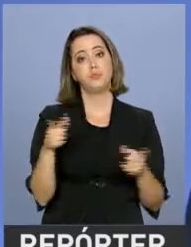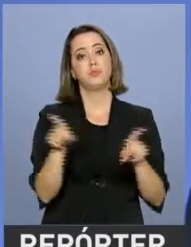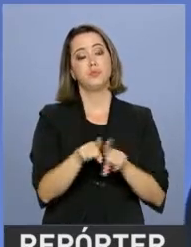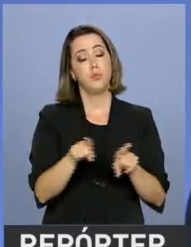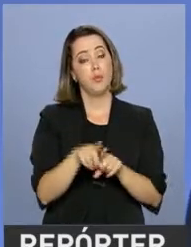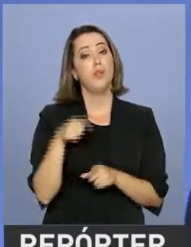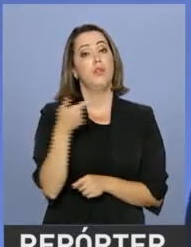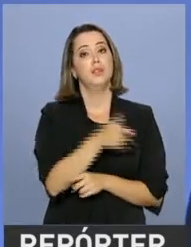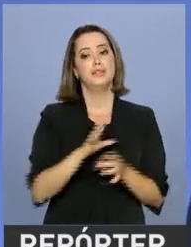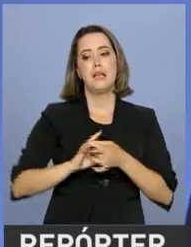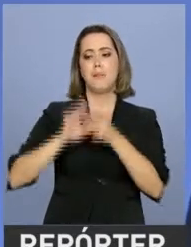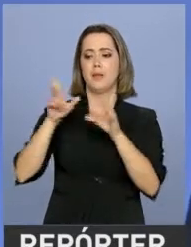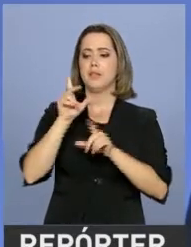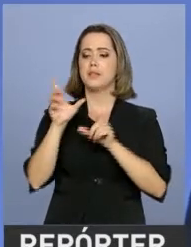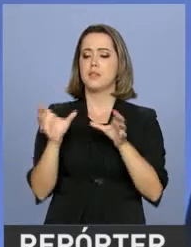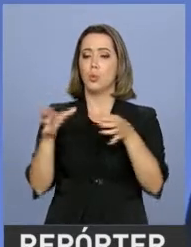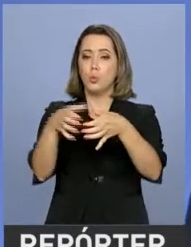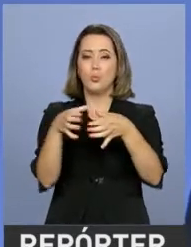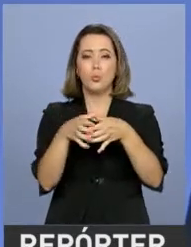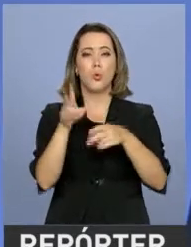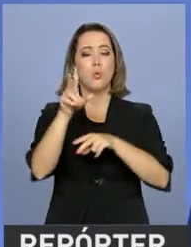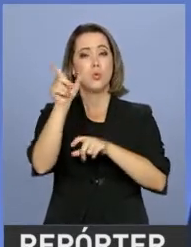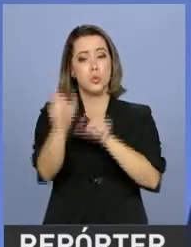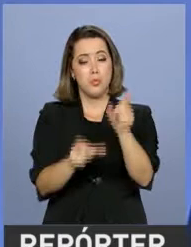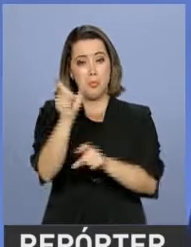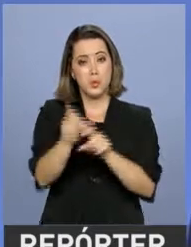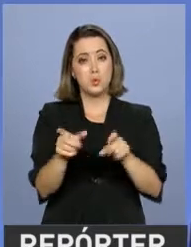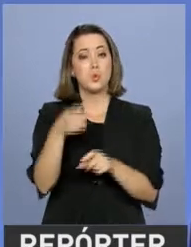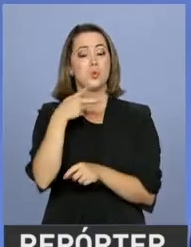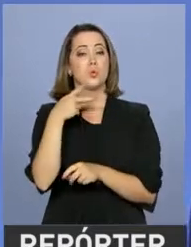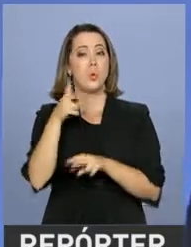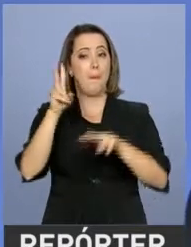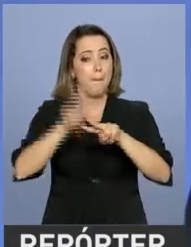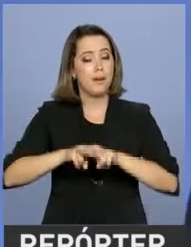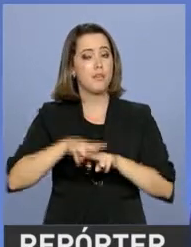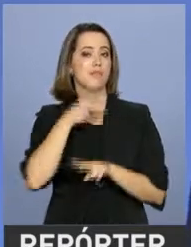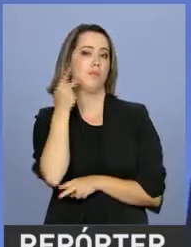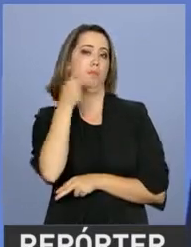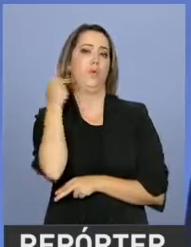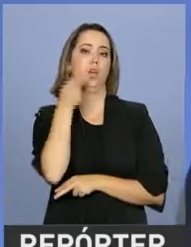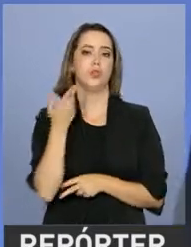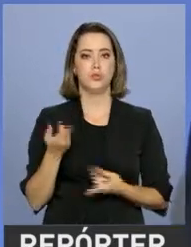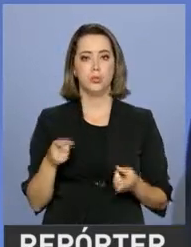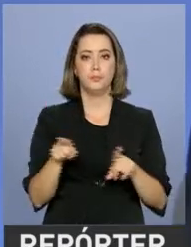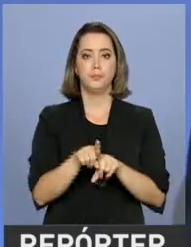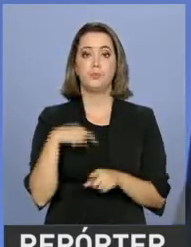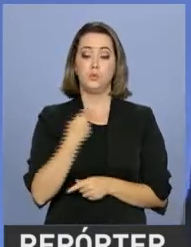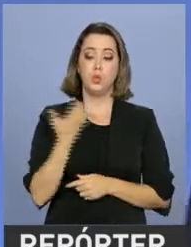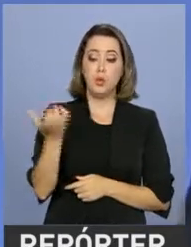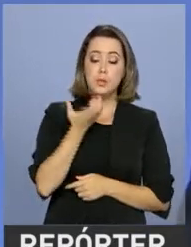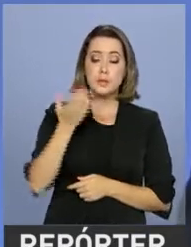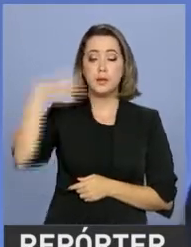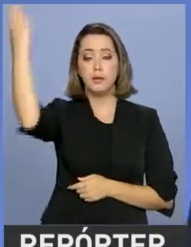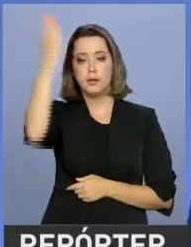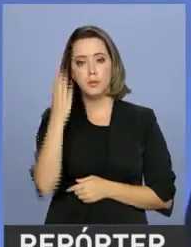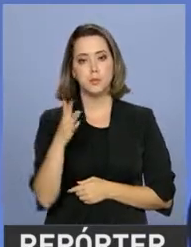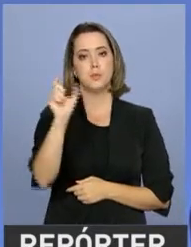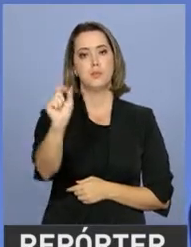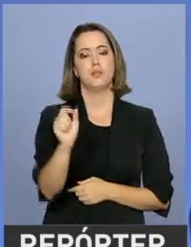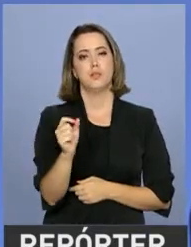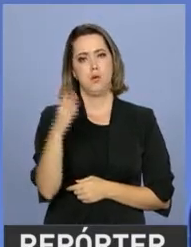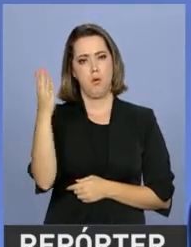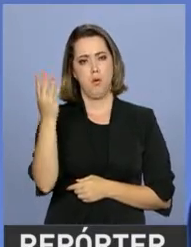libertação de presos políticos nós insistimos também nós brasileiros o governo brasileiro insiste